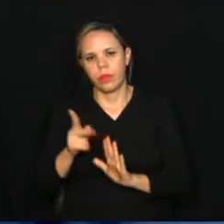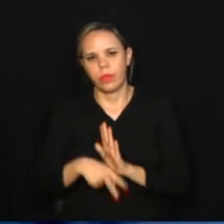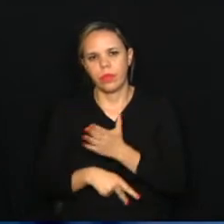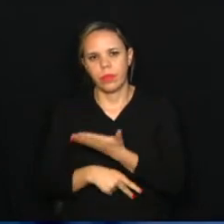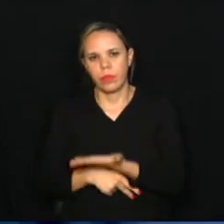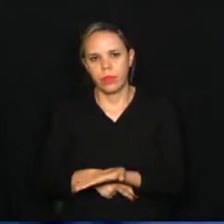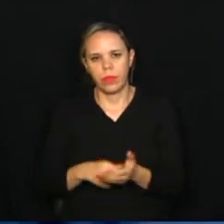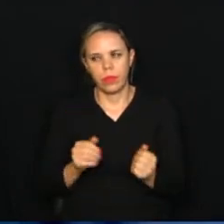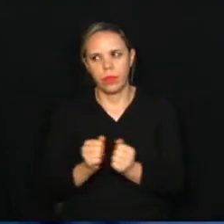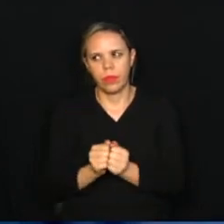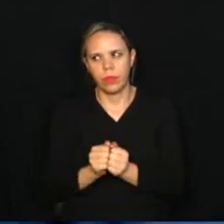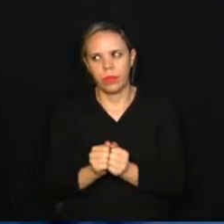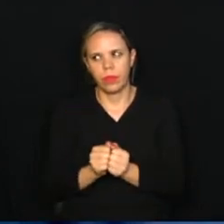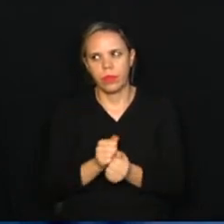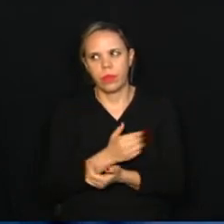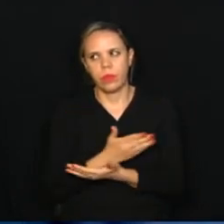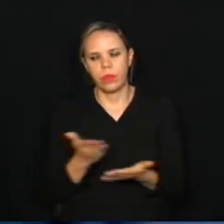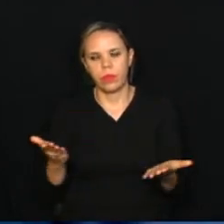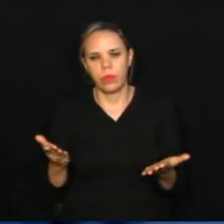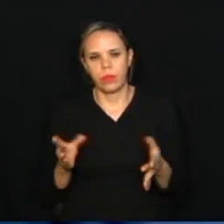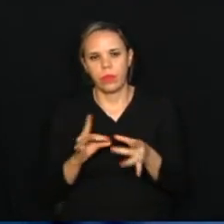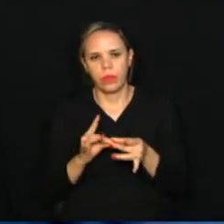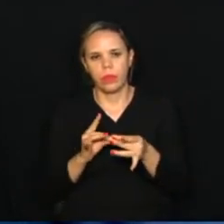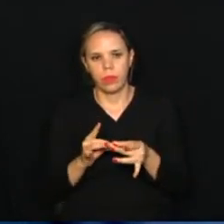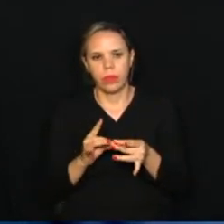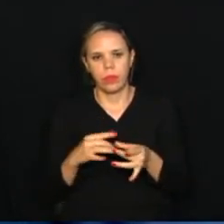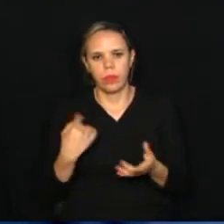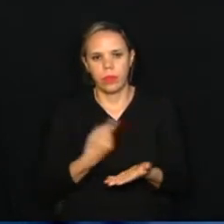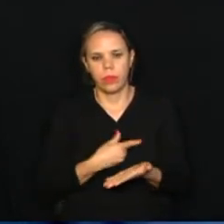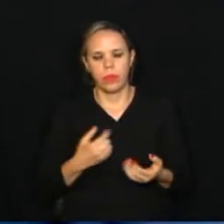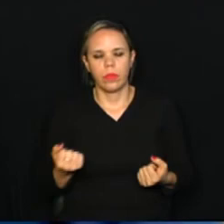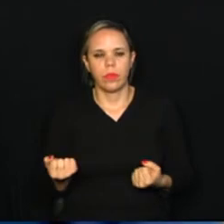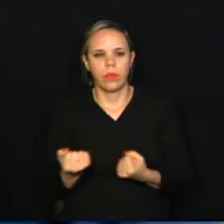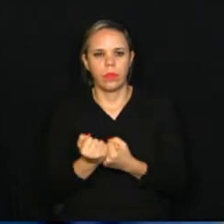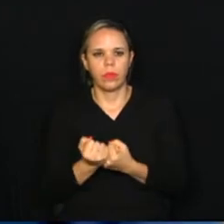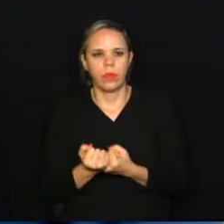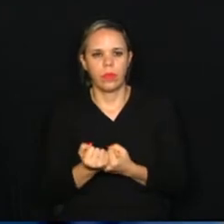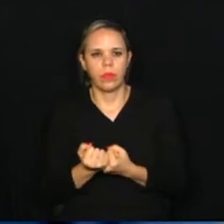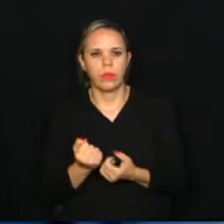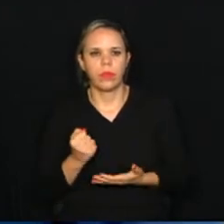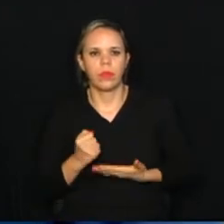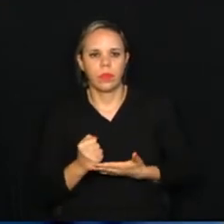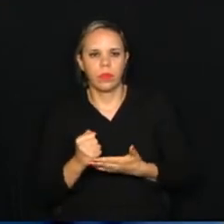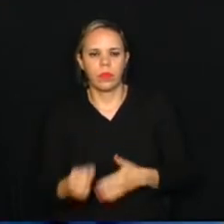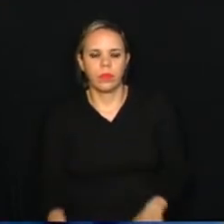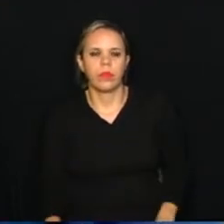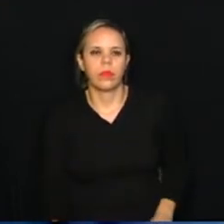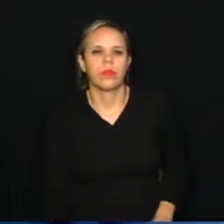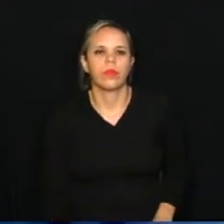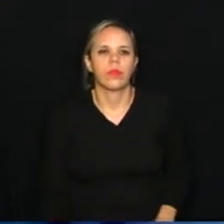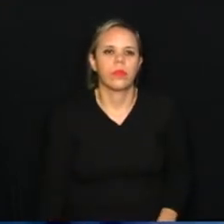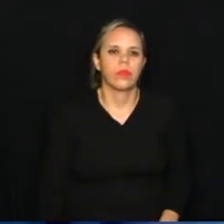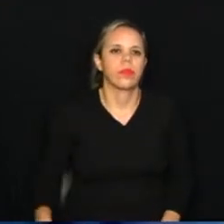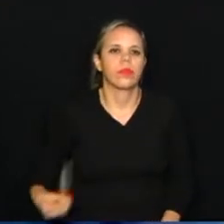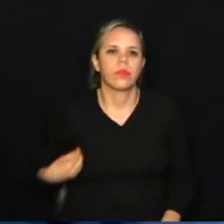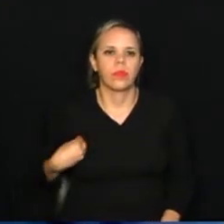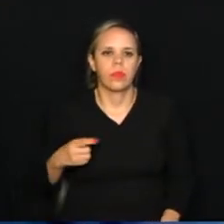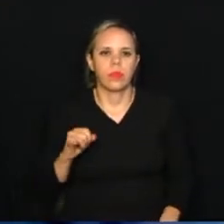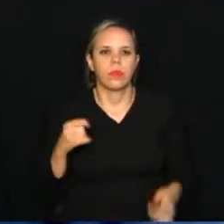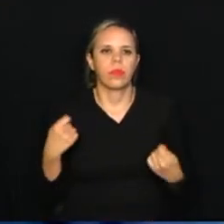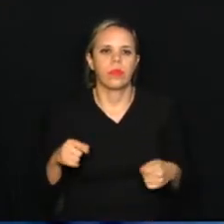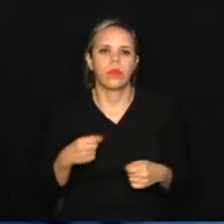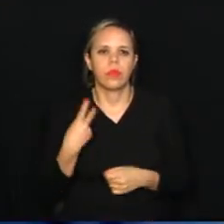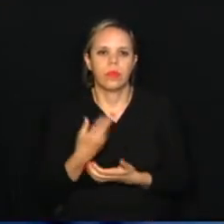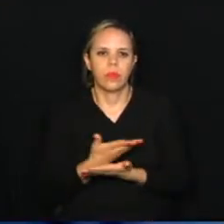aí juntos, e que vocês estejam junto com a gente, nos apoiando, nos auxiliando. E estamos aqui, se precisar,